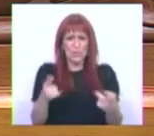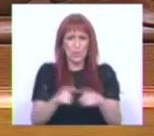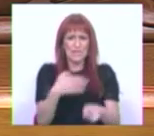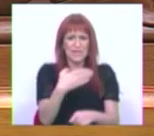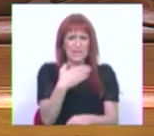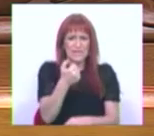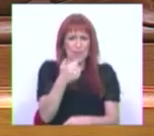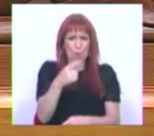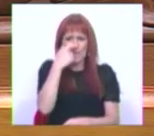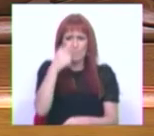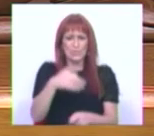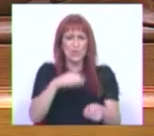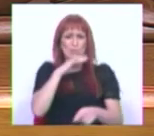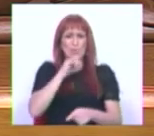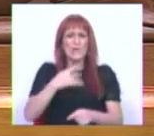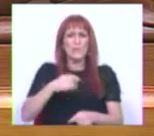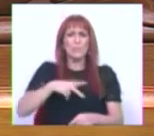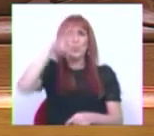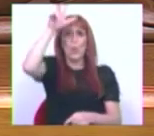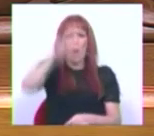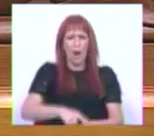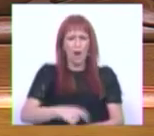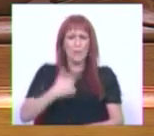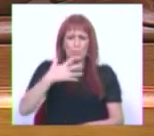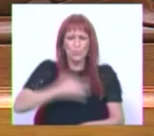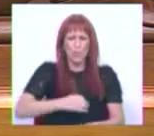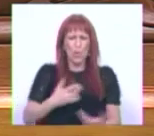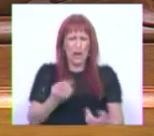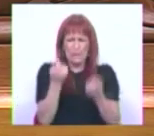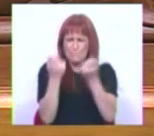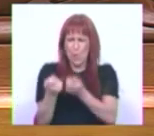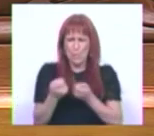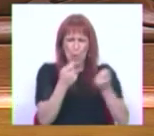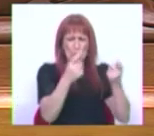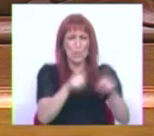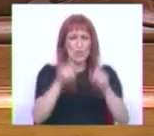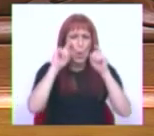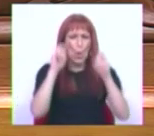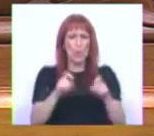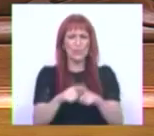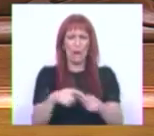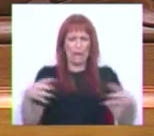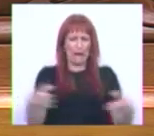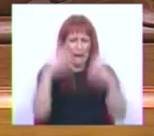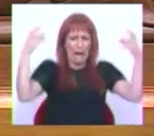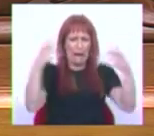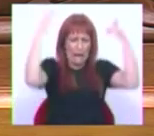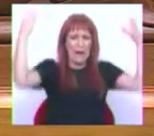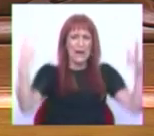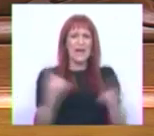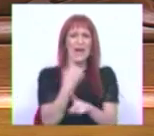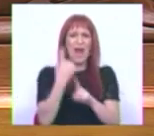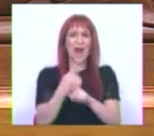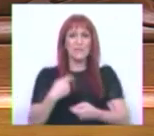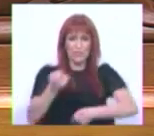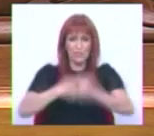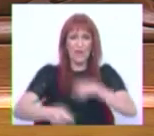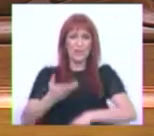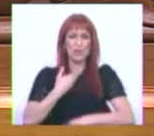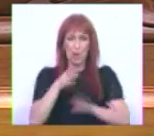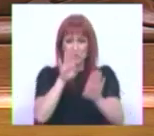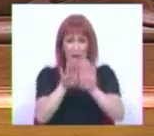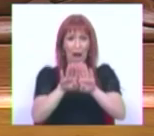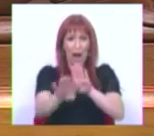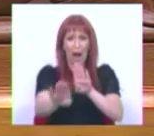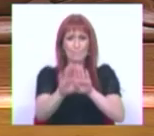750 efetivos para o país inteiro. Manifestamente poucos para controlar os desacatos e, por vezes, até o tráfico de droga à porta